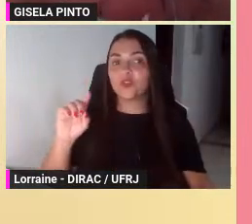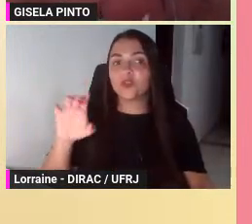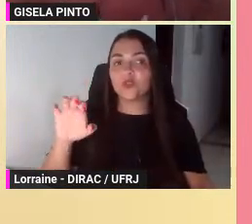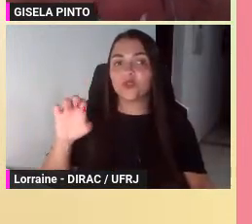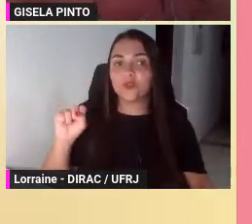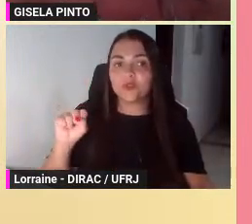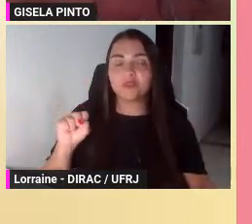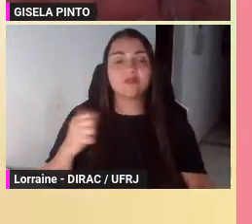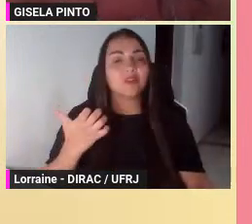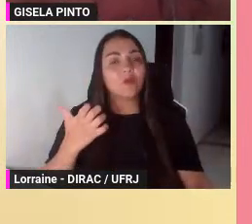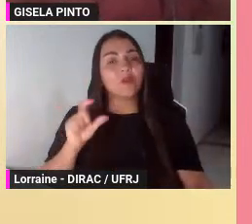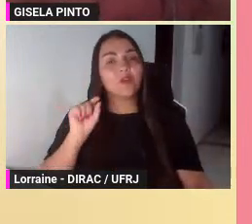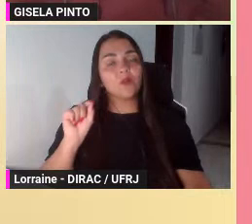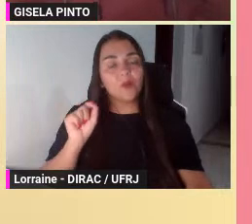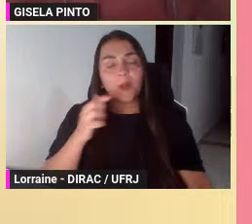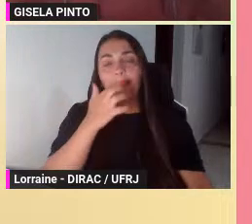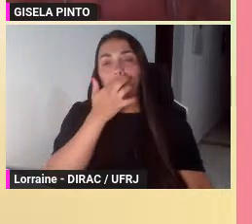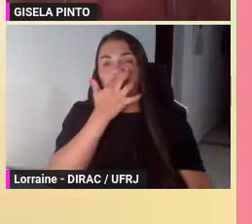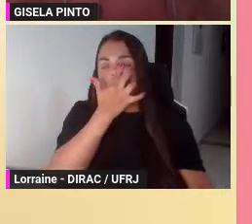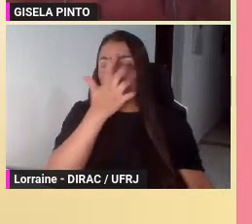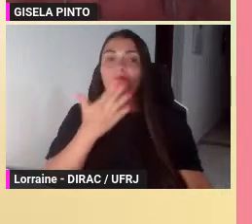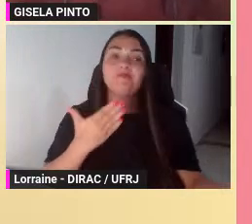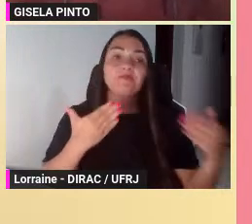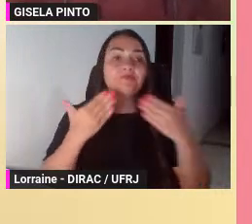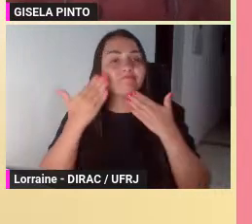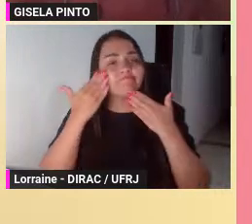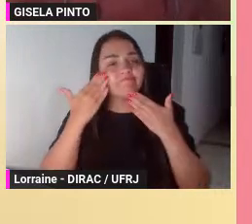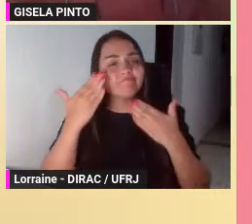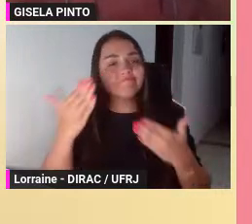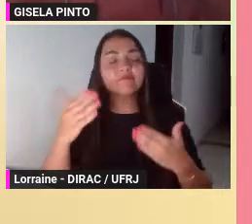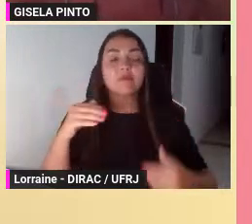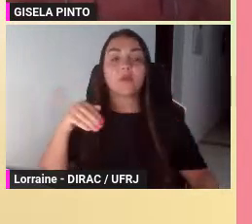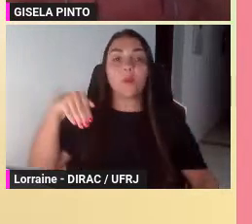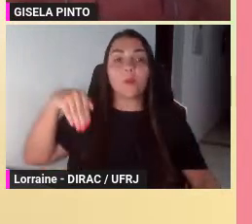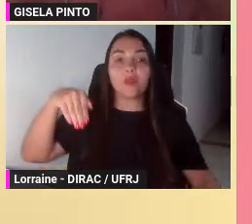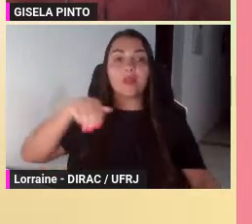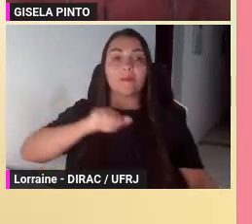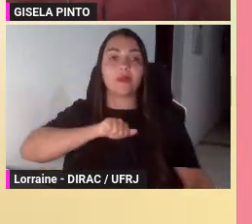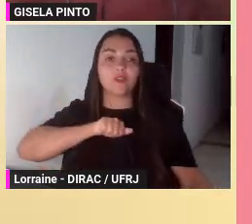Felicitar especificamente ao Matemática Queer pela